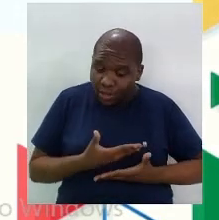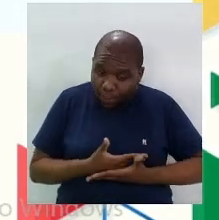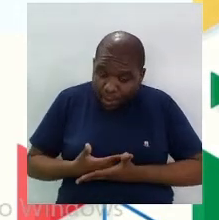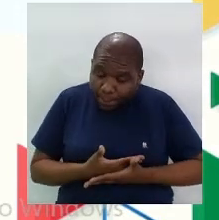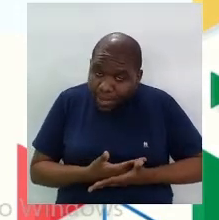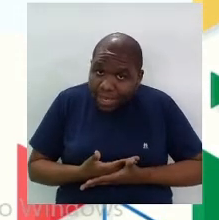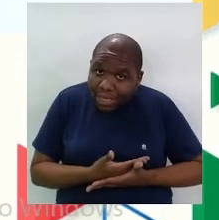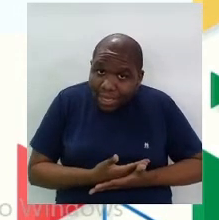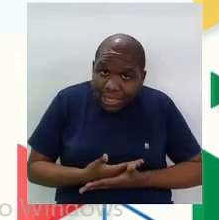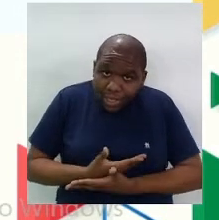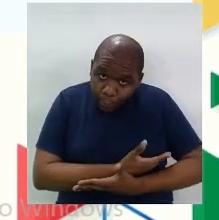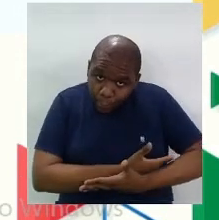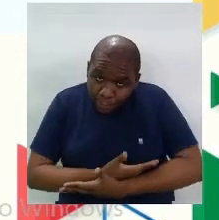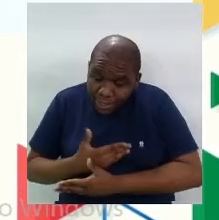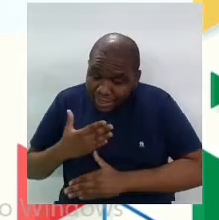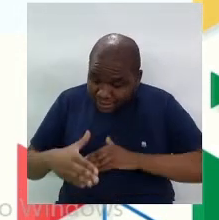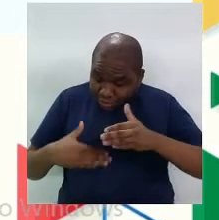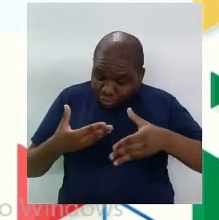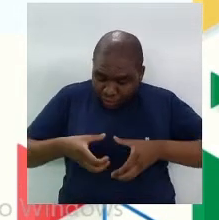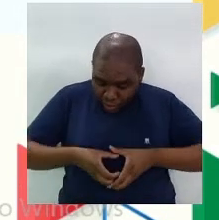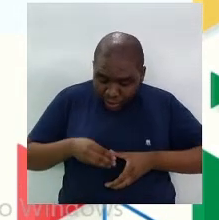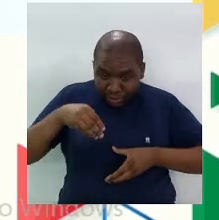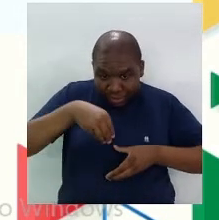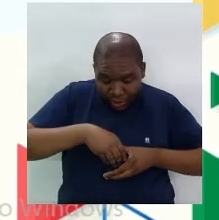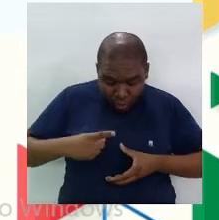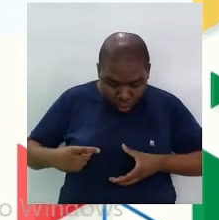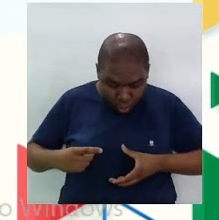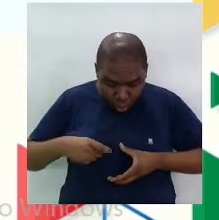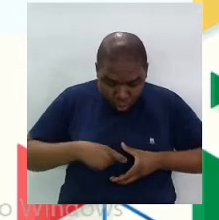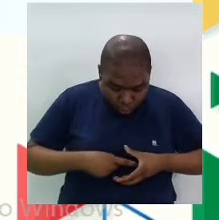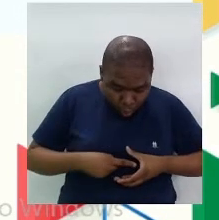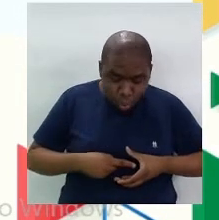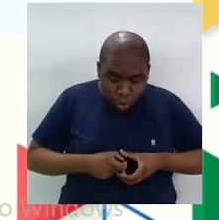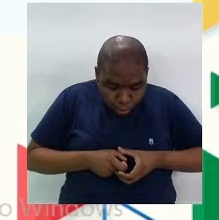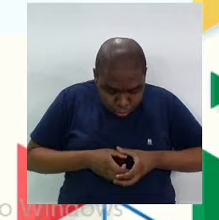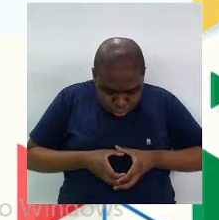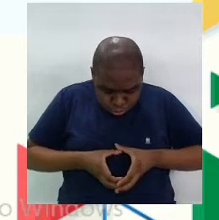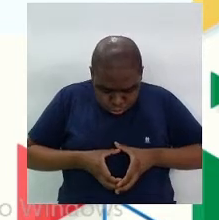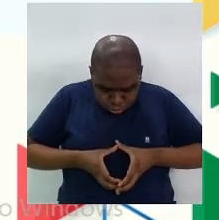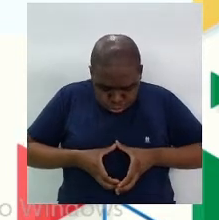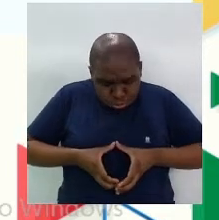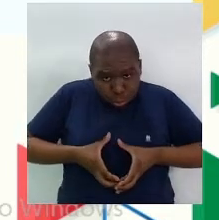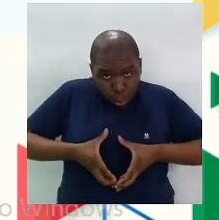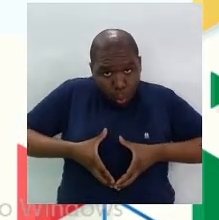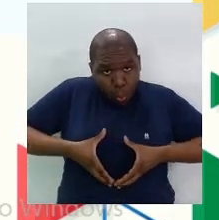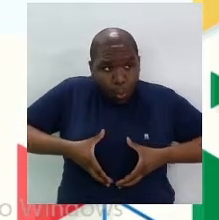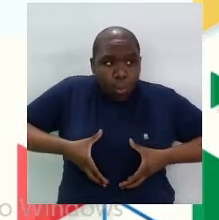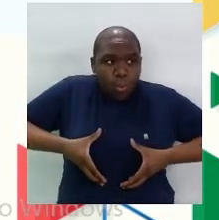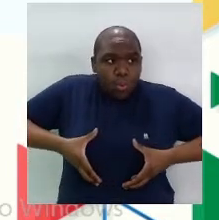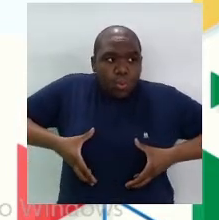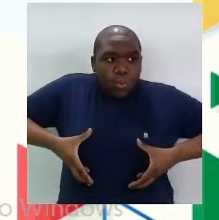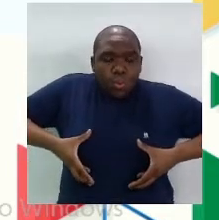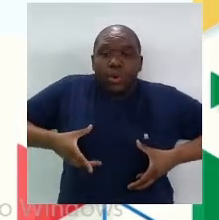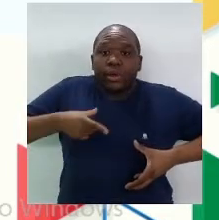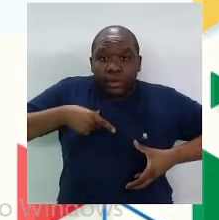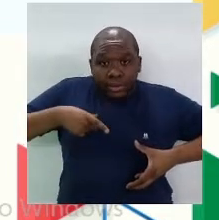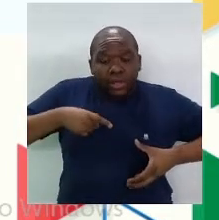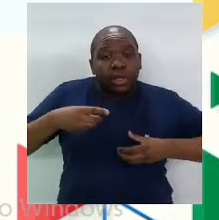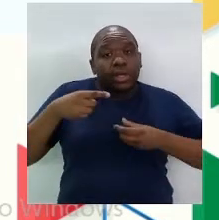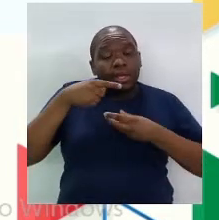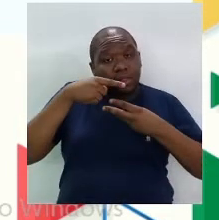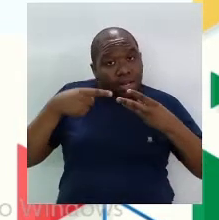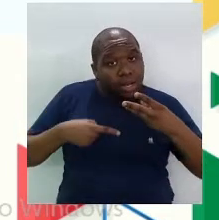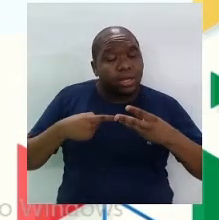desenvolver o bebê durante a gravidez, a parede do órgão ela vai ser espessa e ela vai possuir